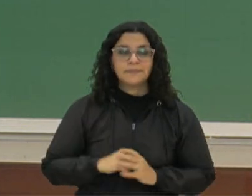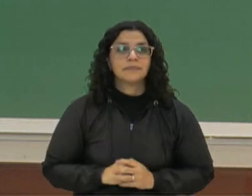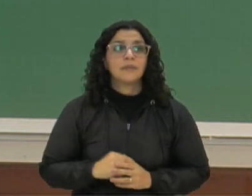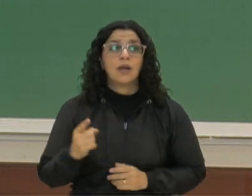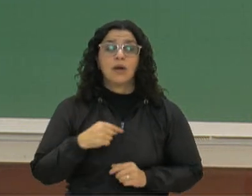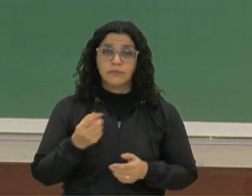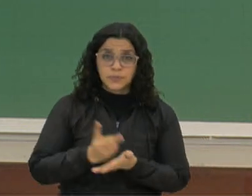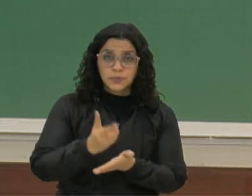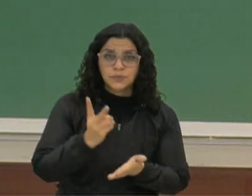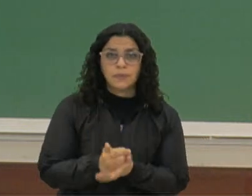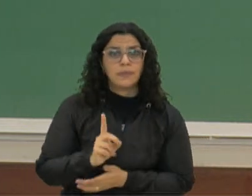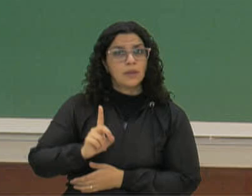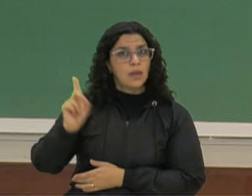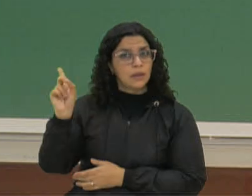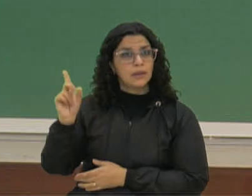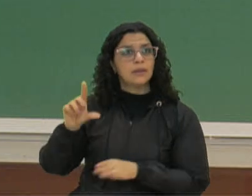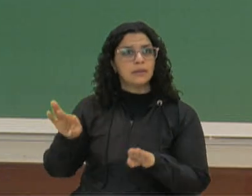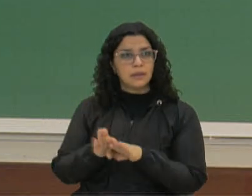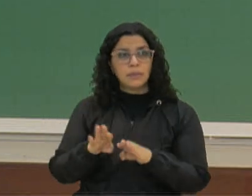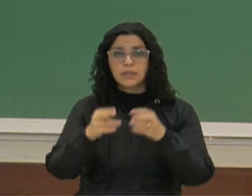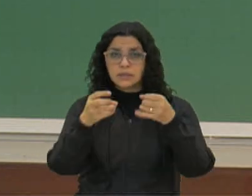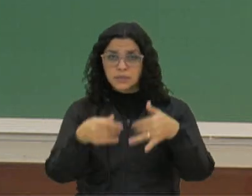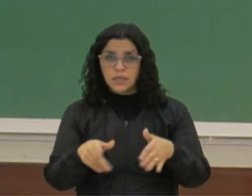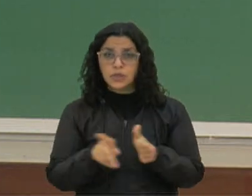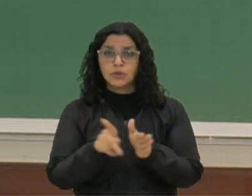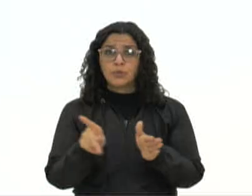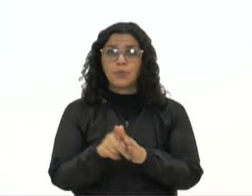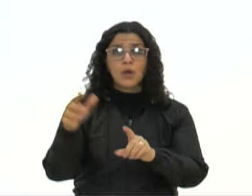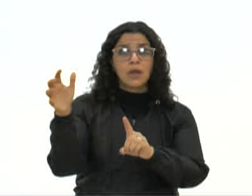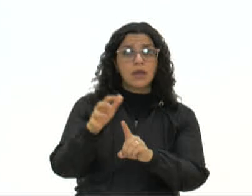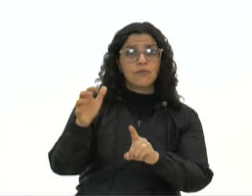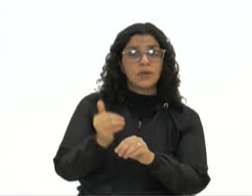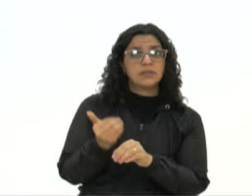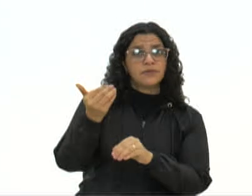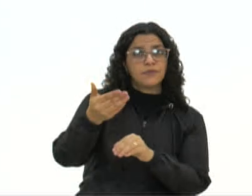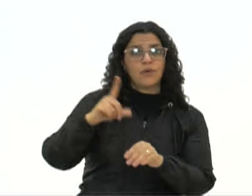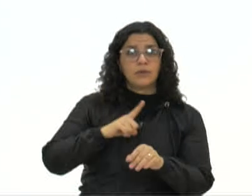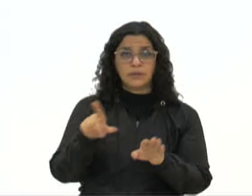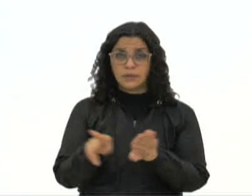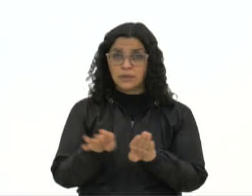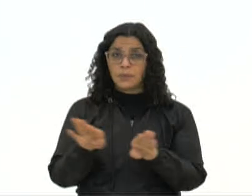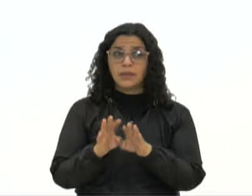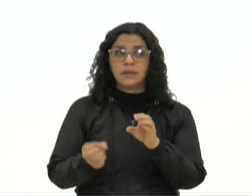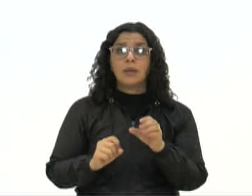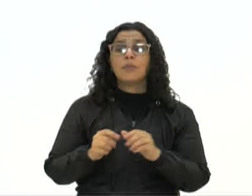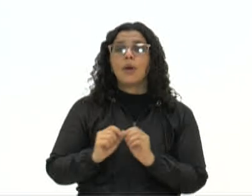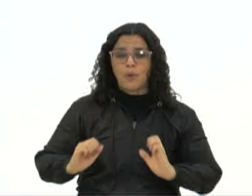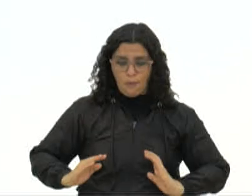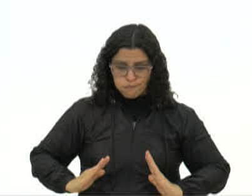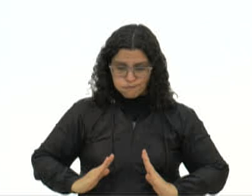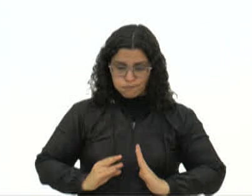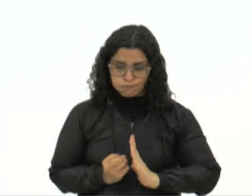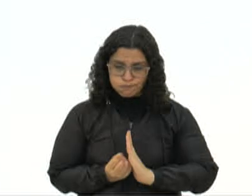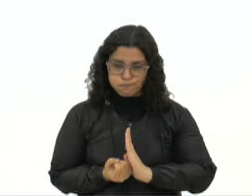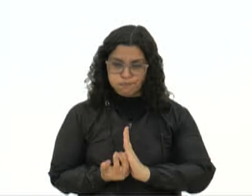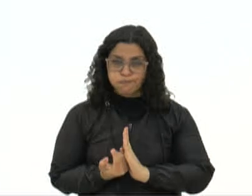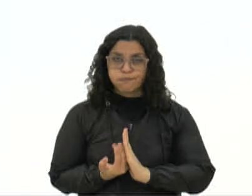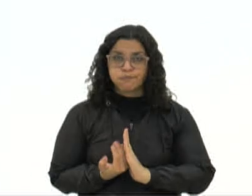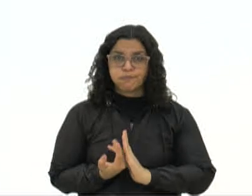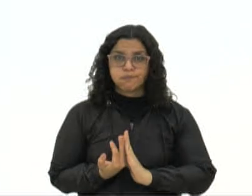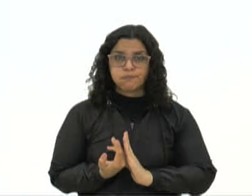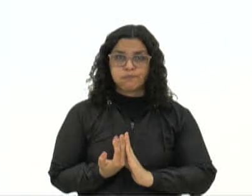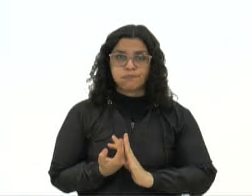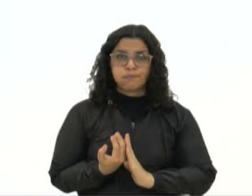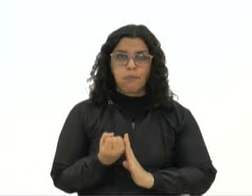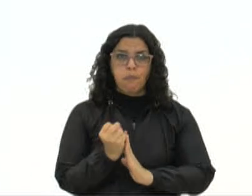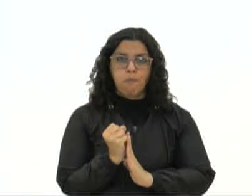vamos em frente. Aqui ainda tratando dos agentes externos, nós temos esse fenômeno que é o vulcanismo. Ele ocorre através